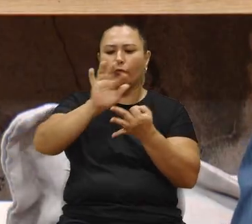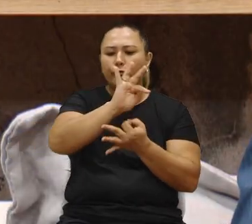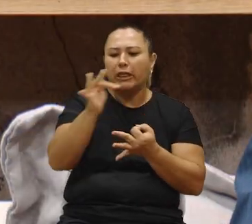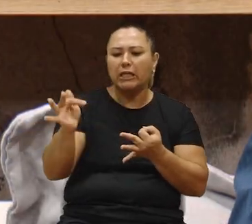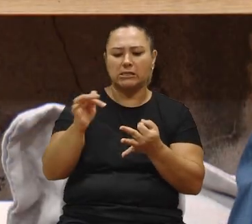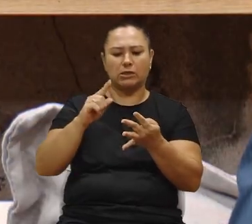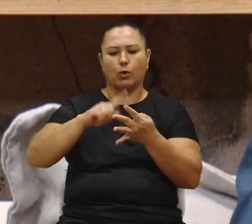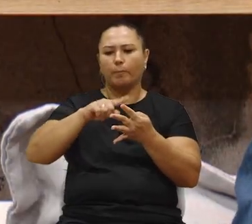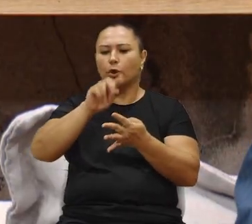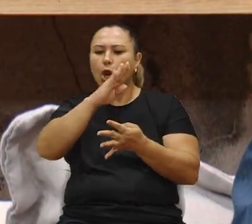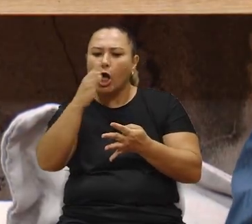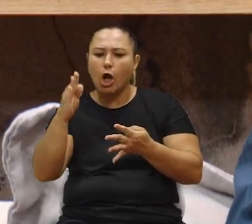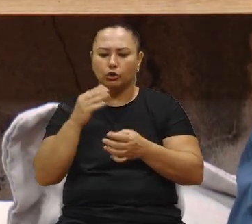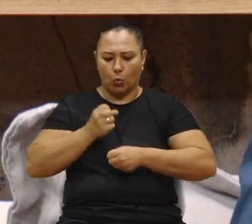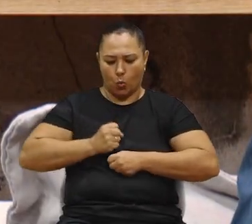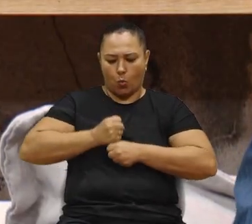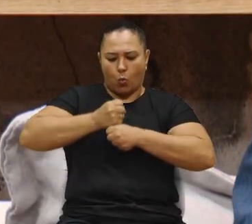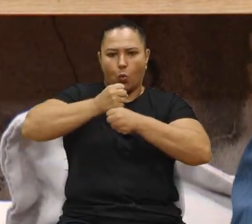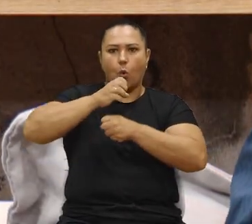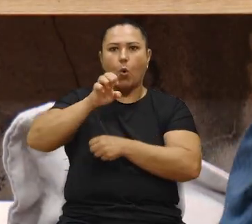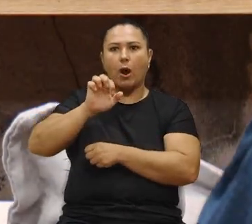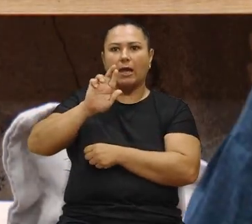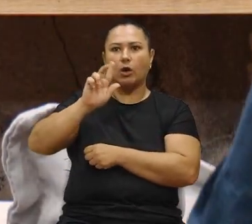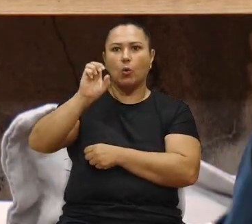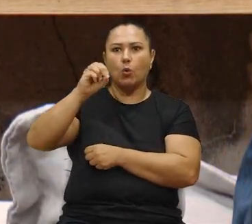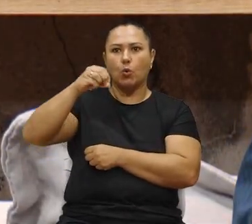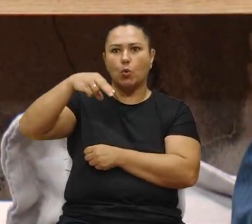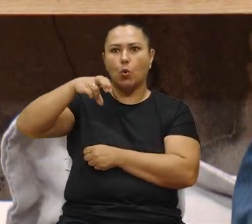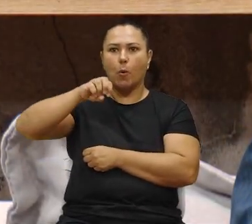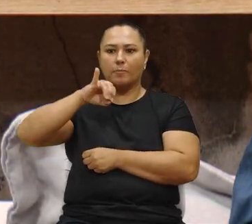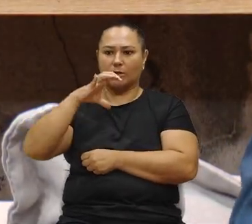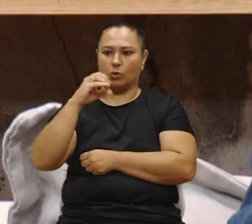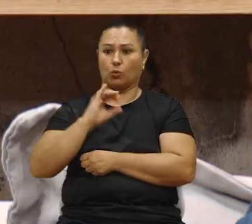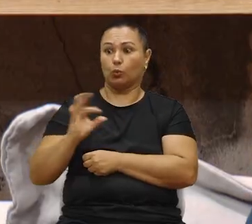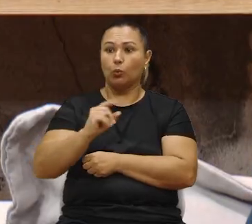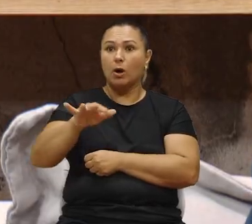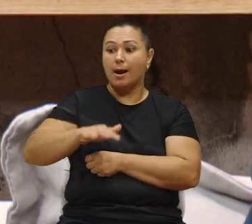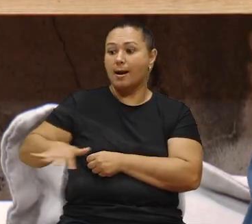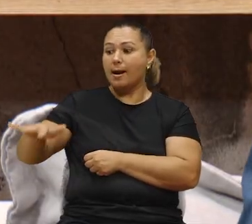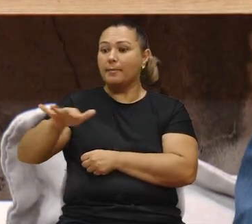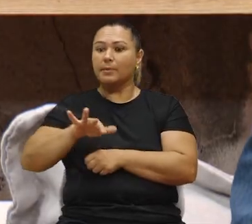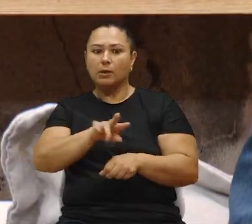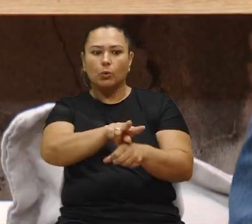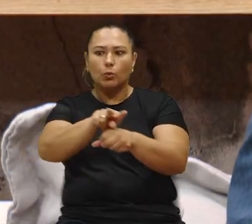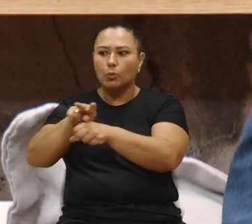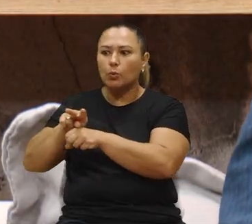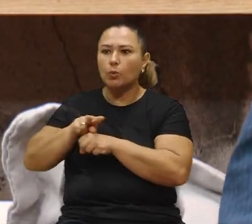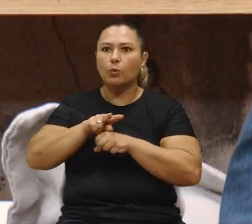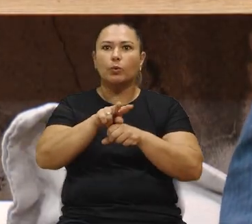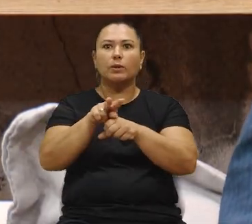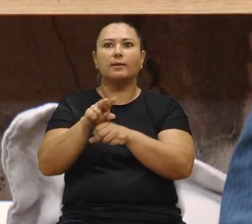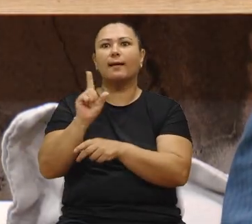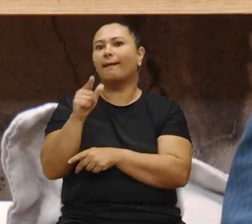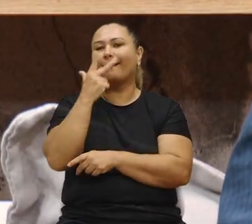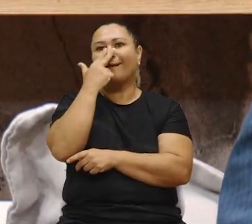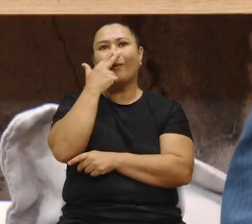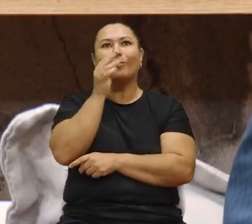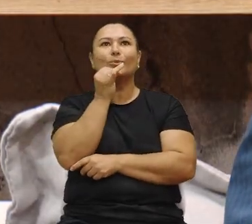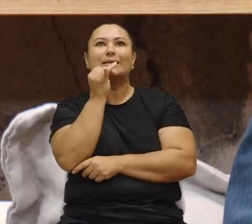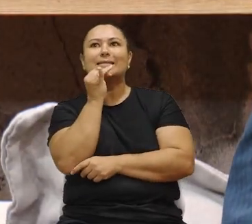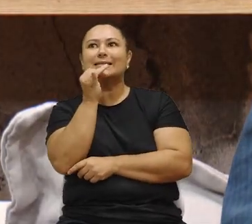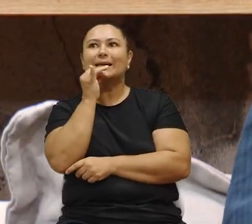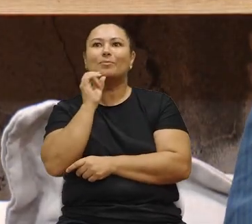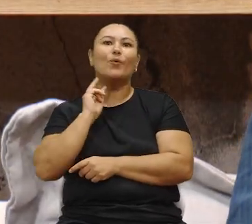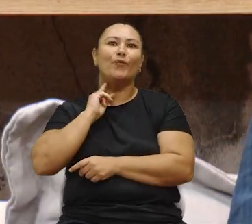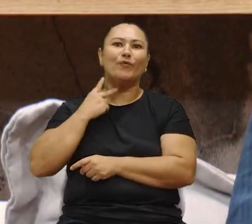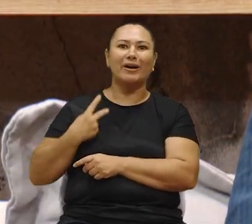agente químico, físico, biológico e ergonômico. Então, todos esses ambientes têm que ser controlados. Eu digo, Vânia, assim, que é tipo, né,